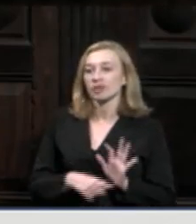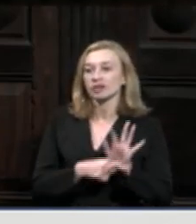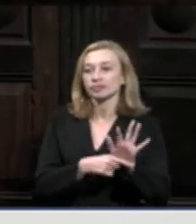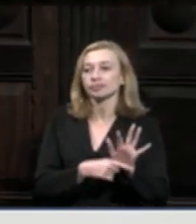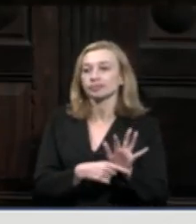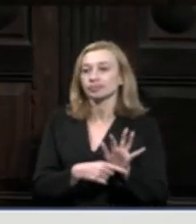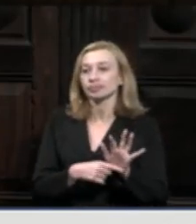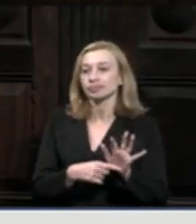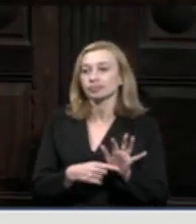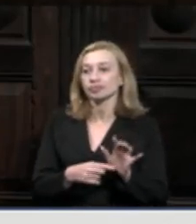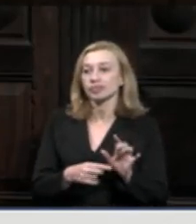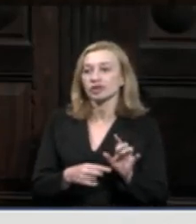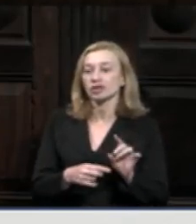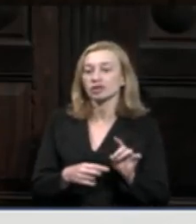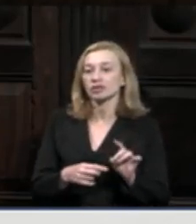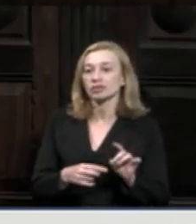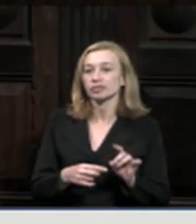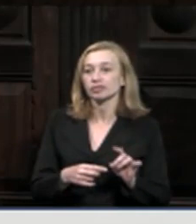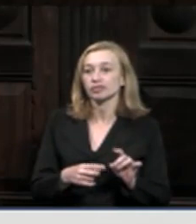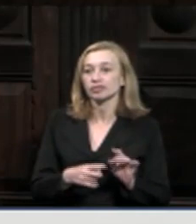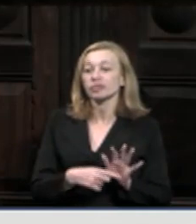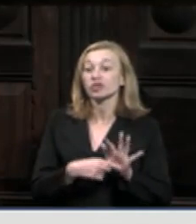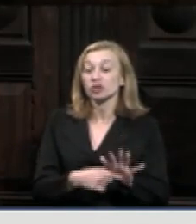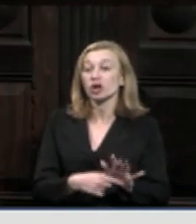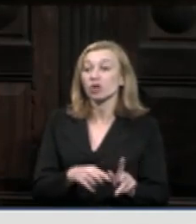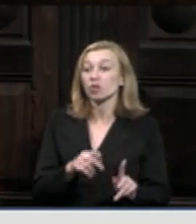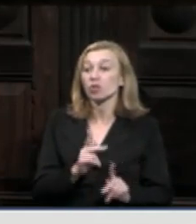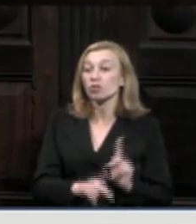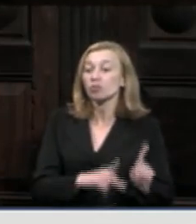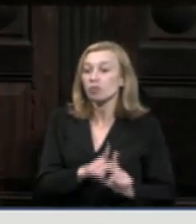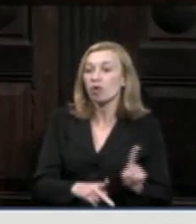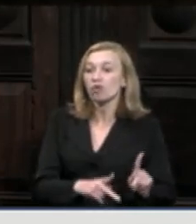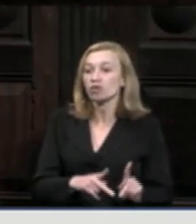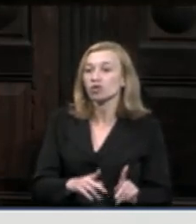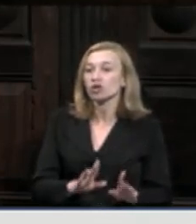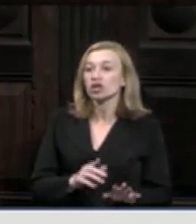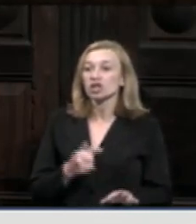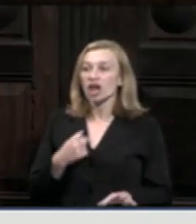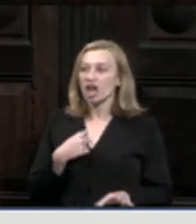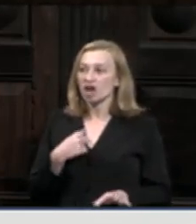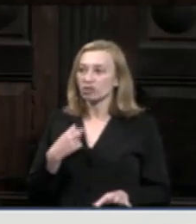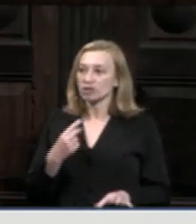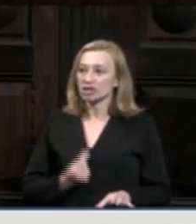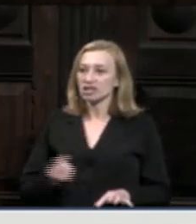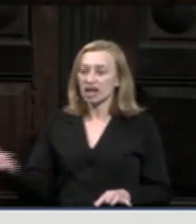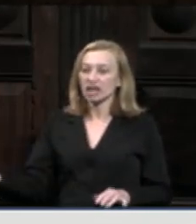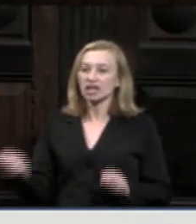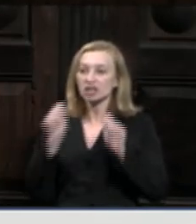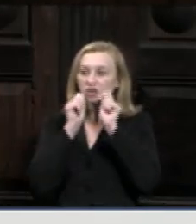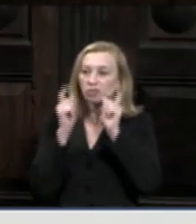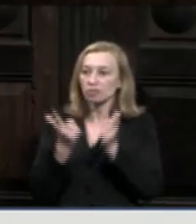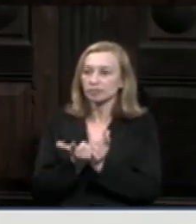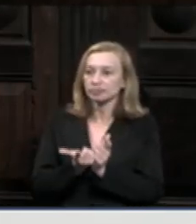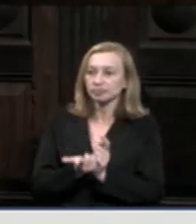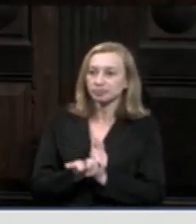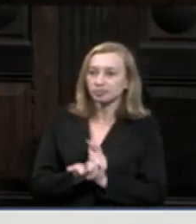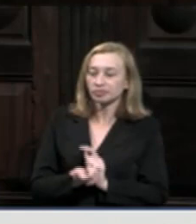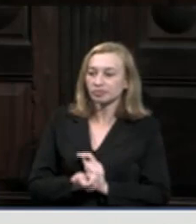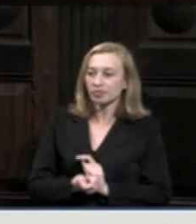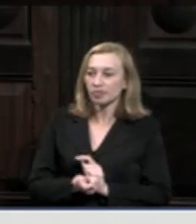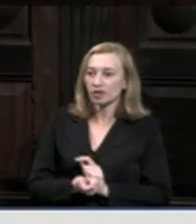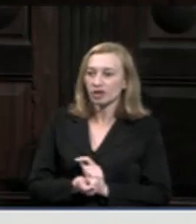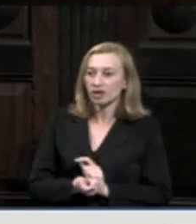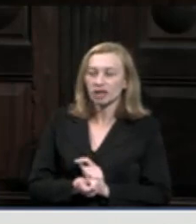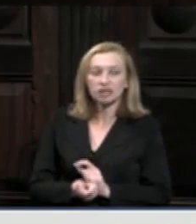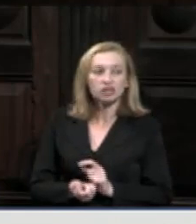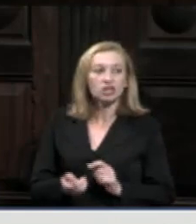vou abrir mão nunca delas. Não vou sair de plenário. A matéria é colocada em